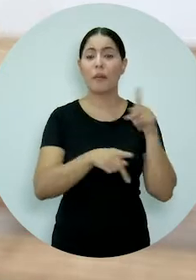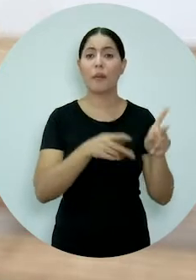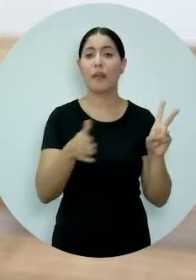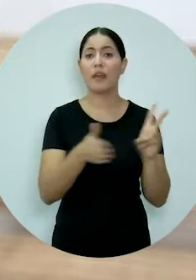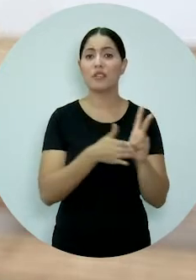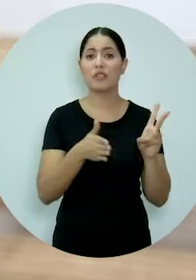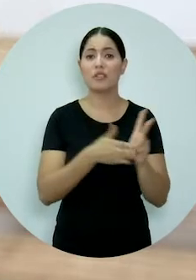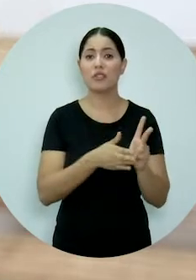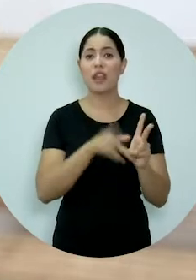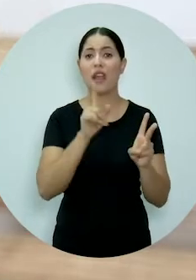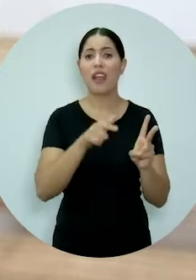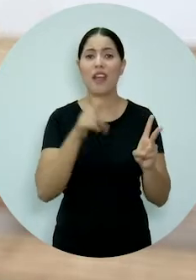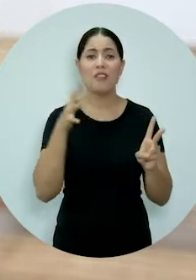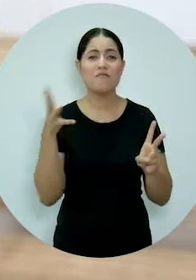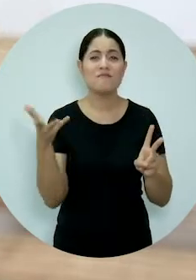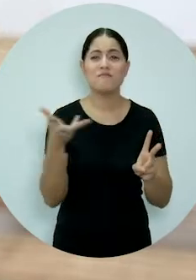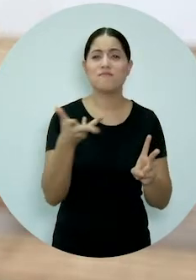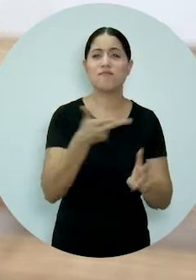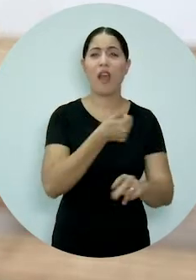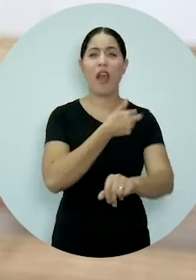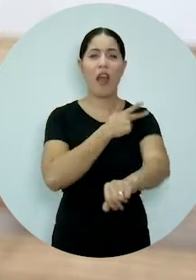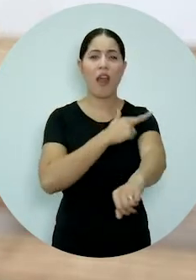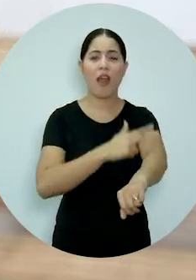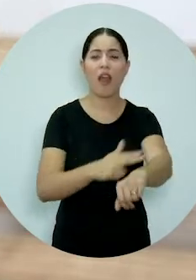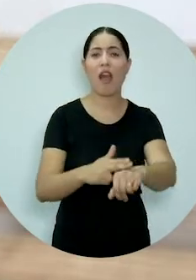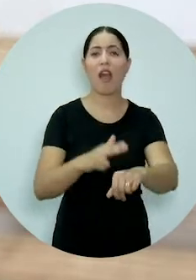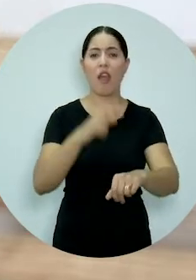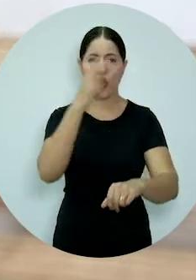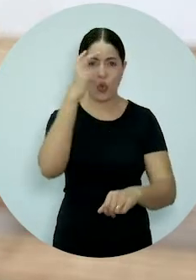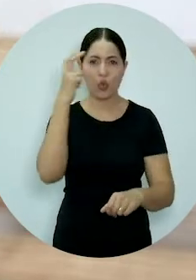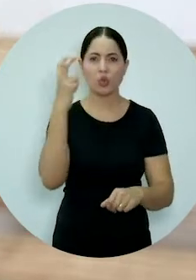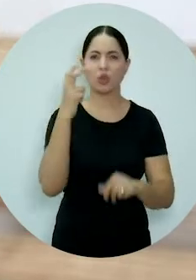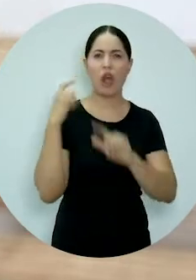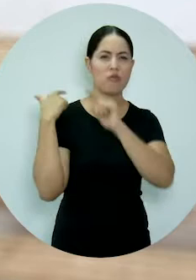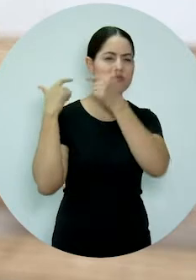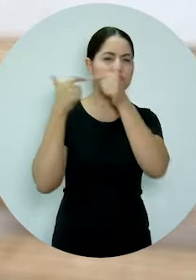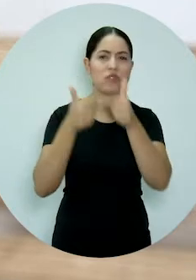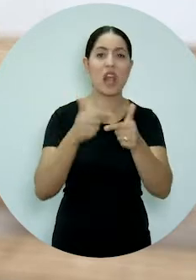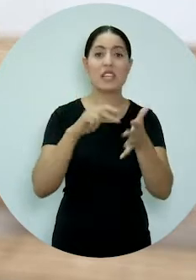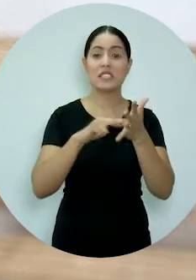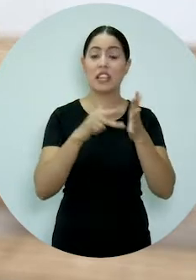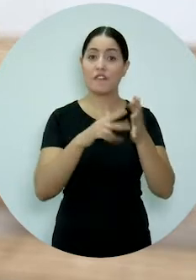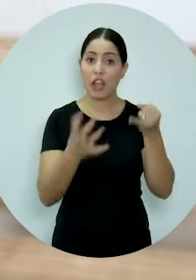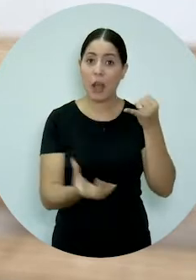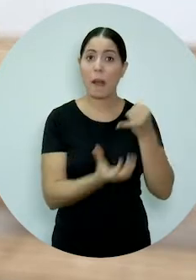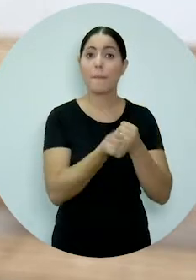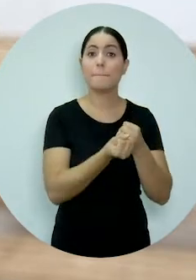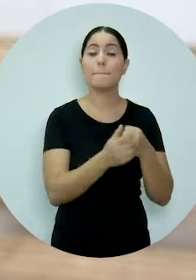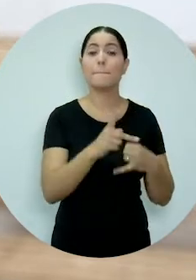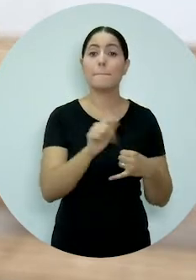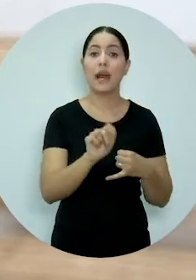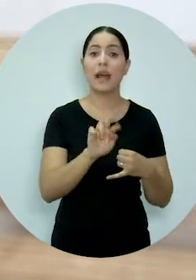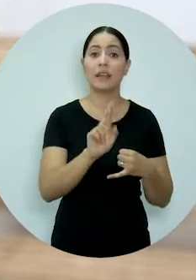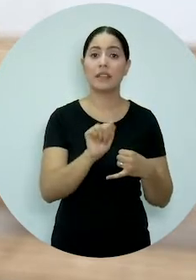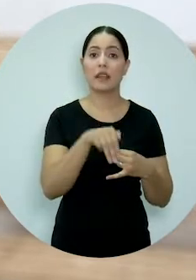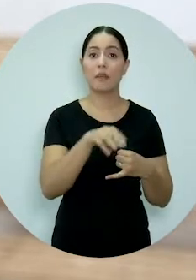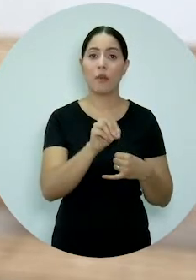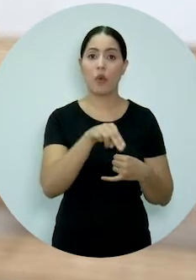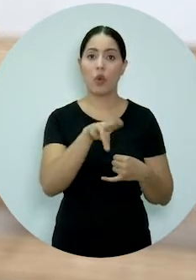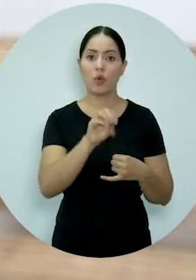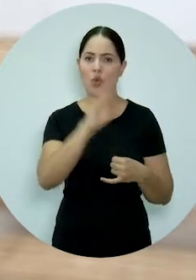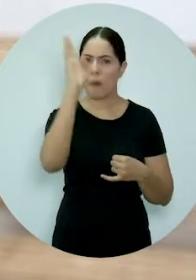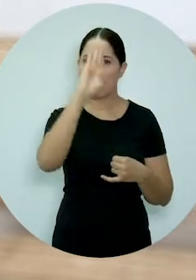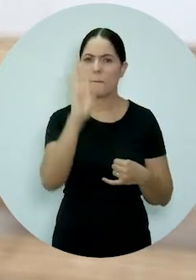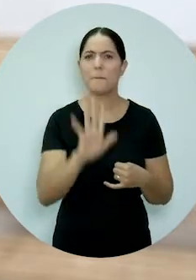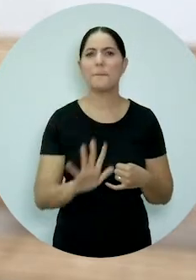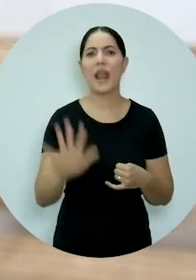os povos indígenas são, uma riqueza étnica, cultural, né, que é um patrimônio que o país deve ter